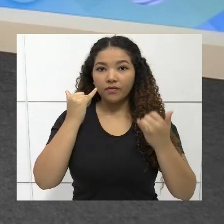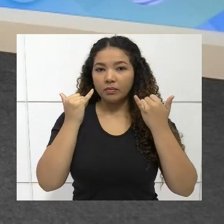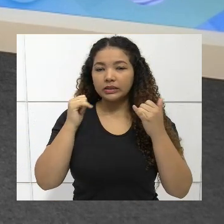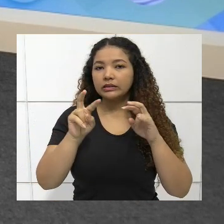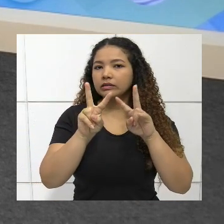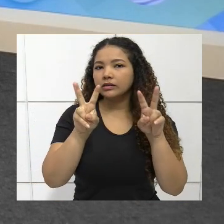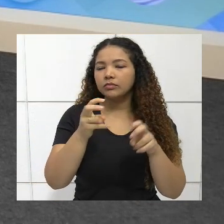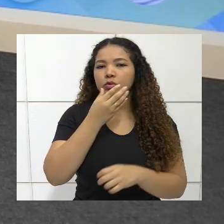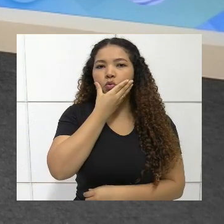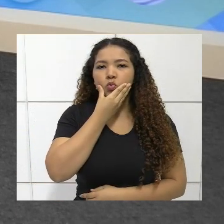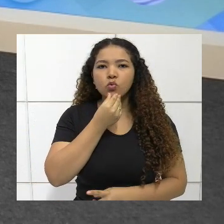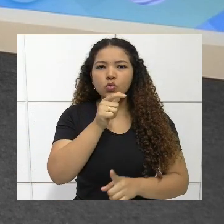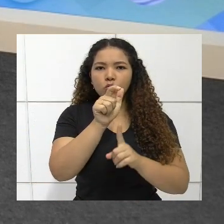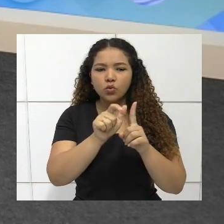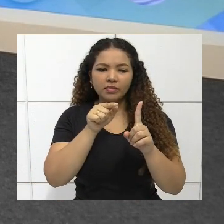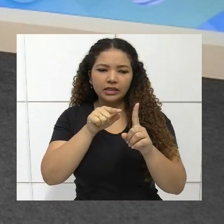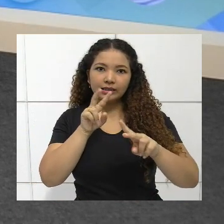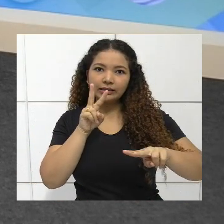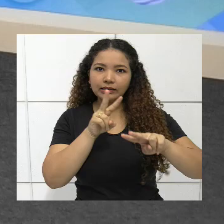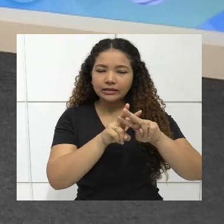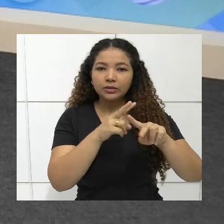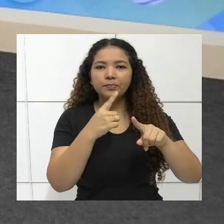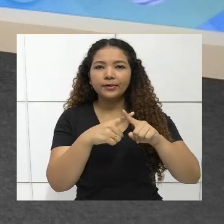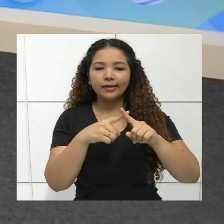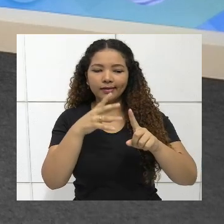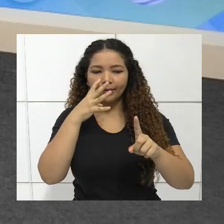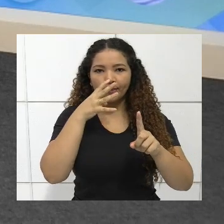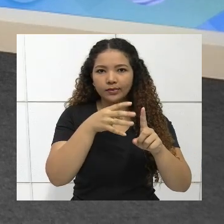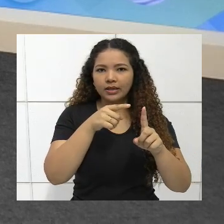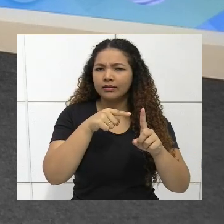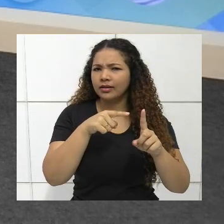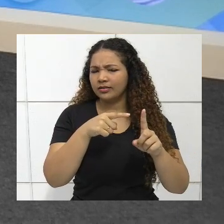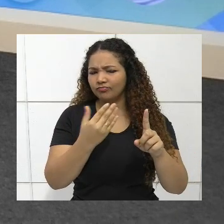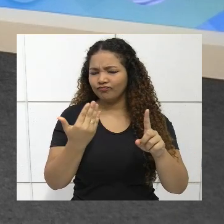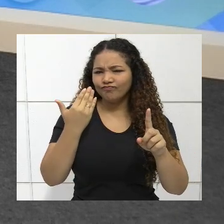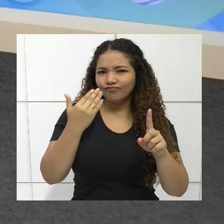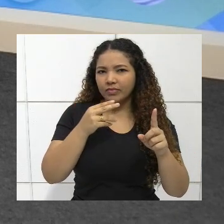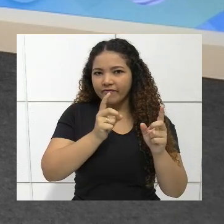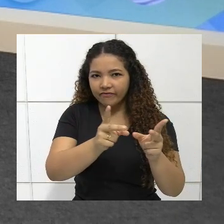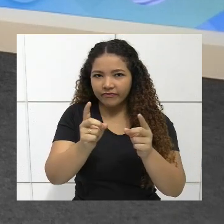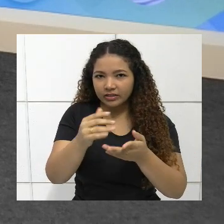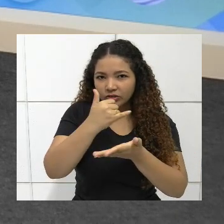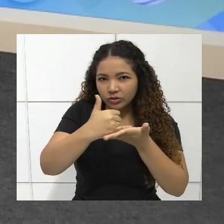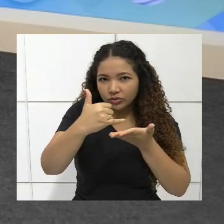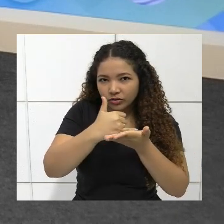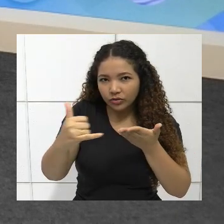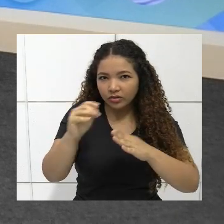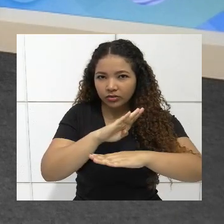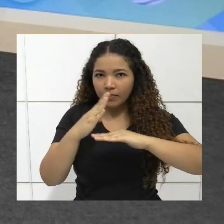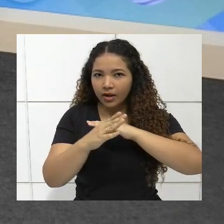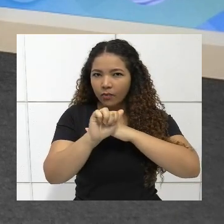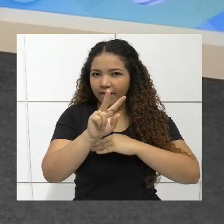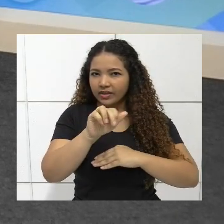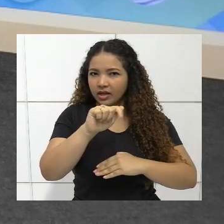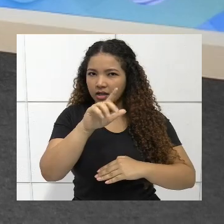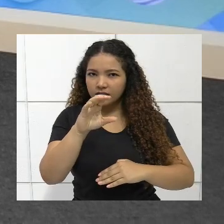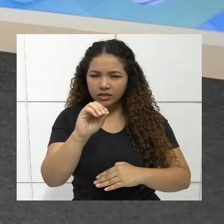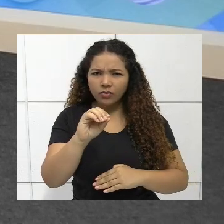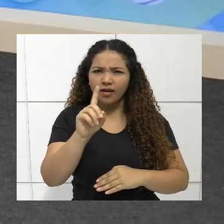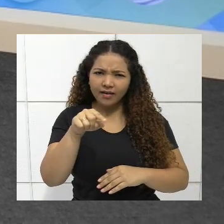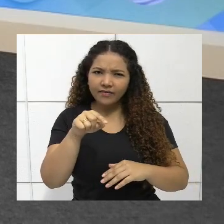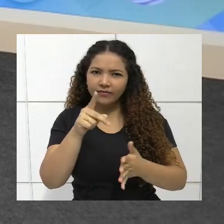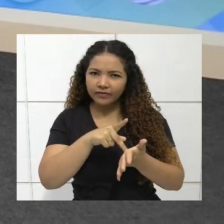que foi preso sob acusação de tráfico de drogas. Esta prisão teria acontecido no bairro Aviação. Wender Pinheiro, boa tarde. Me conta